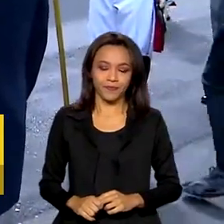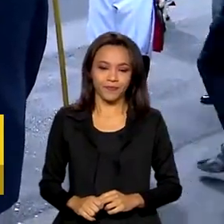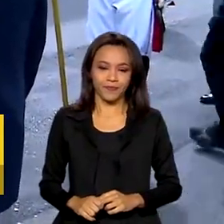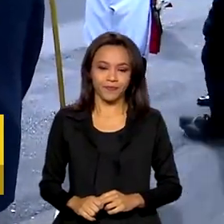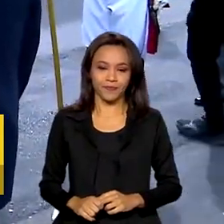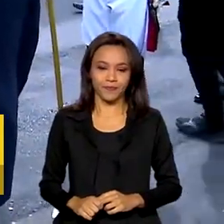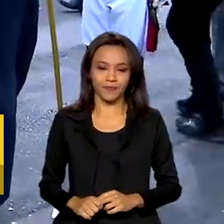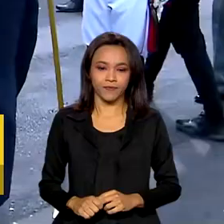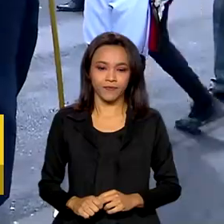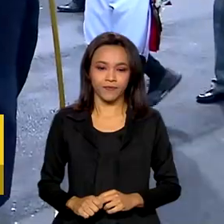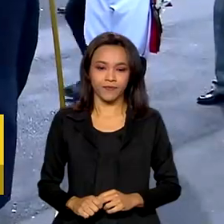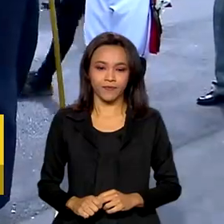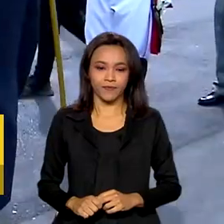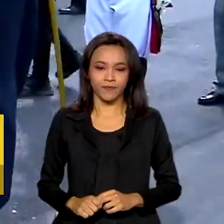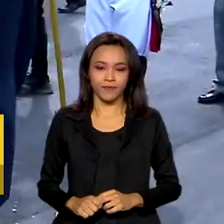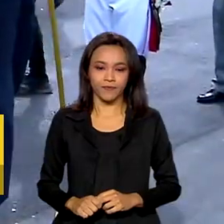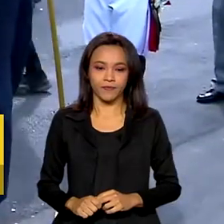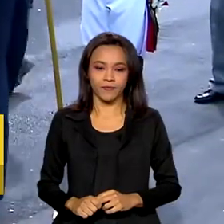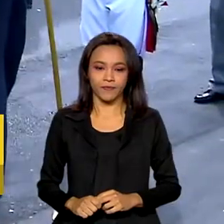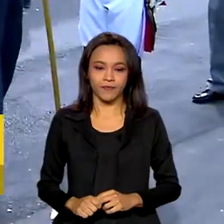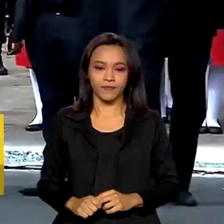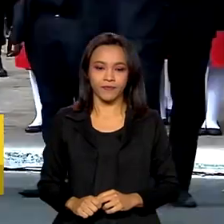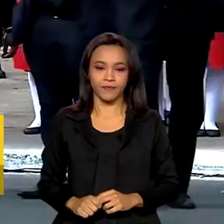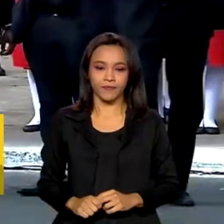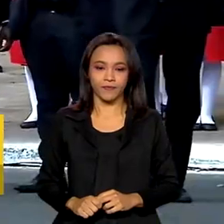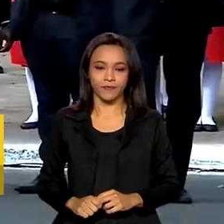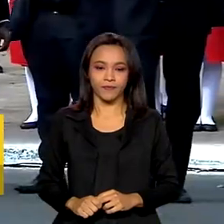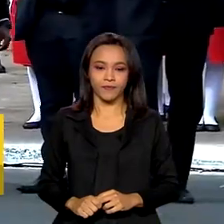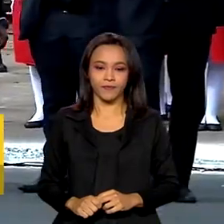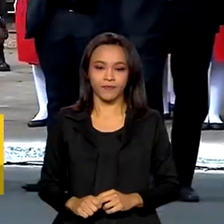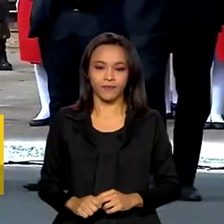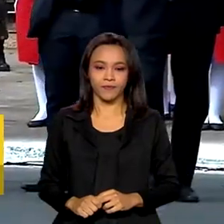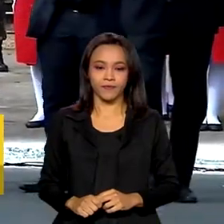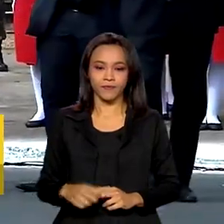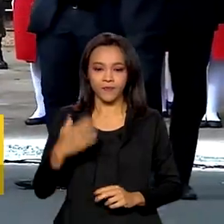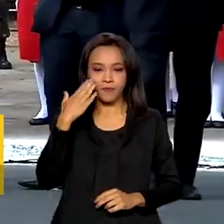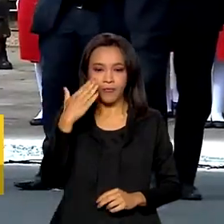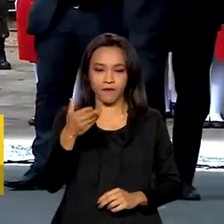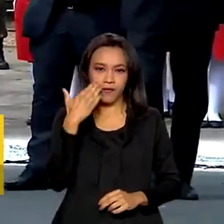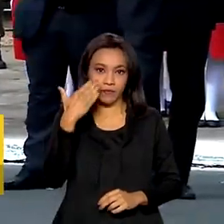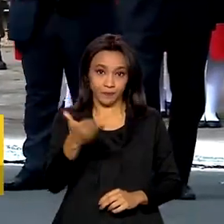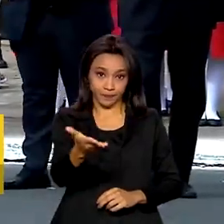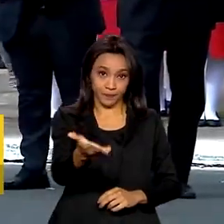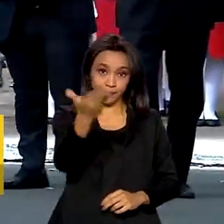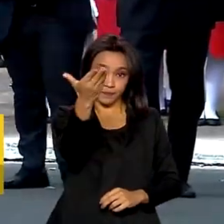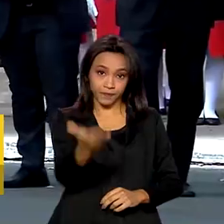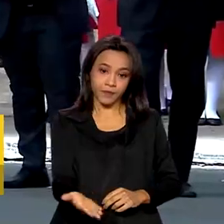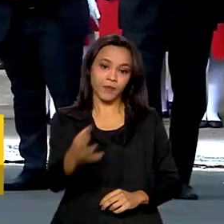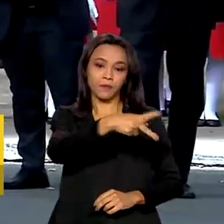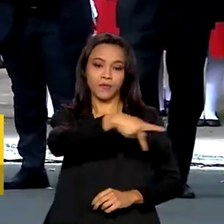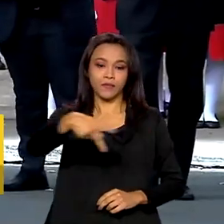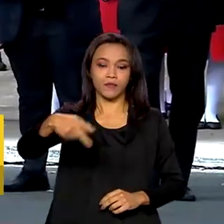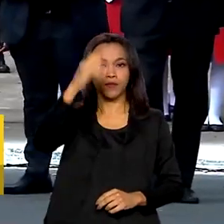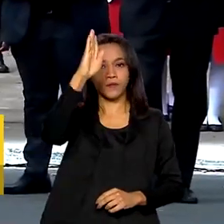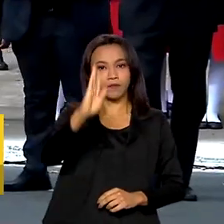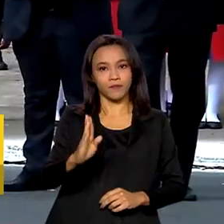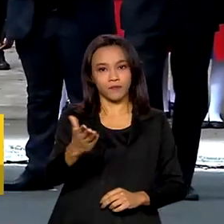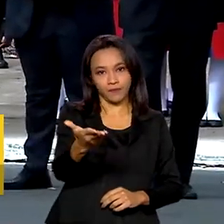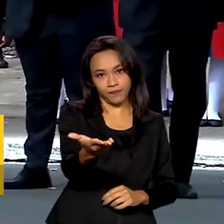os dragões ali, ala de dragões, né? Do outro lado a gente vê o vice-presidente da República.